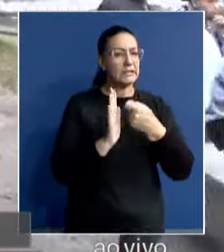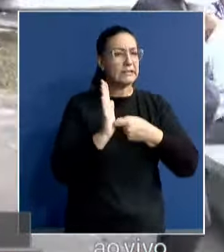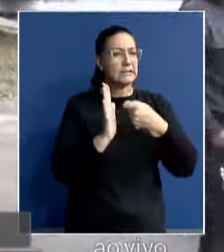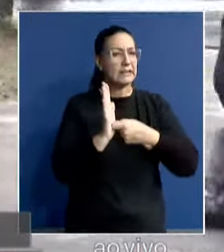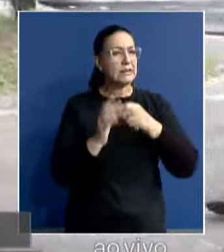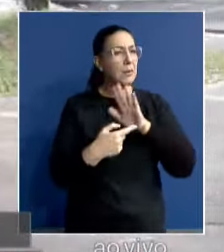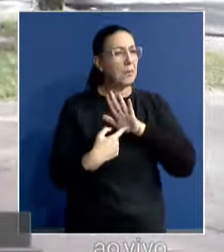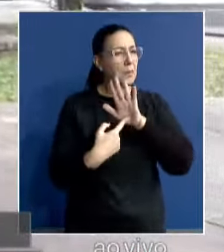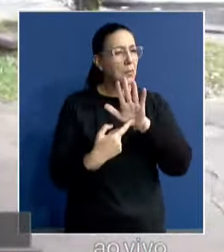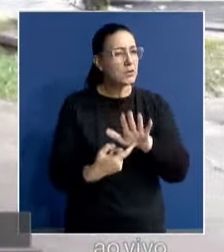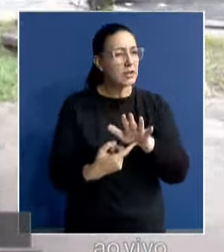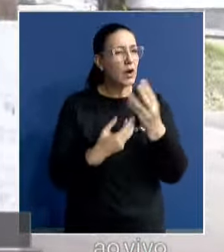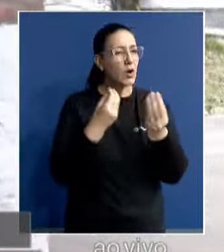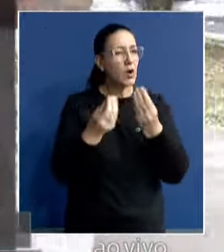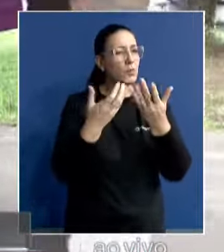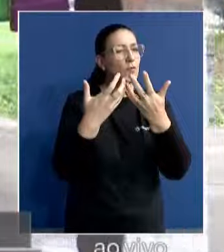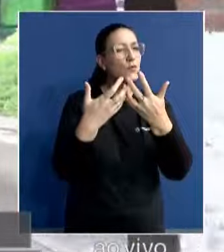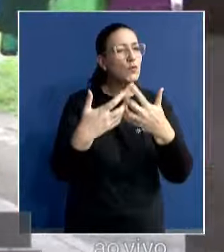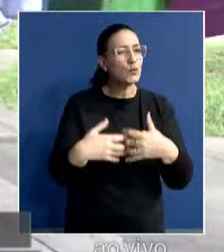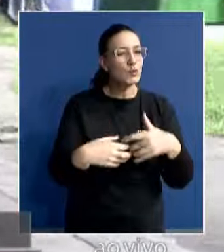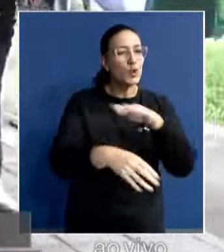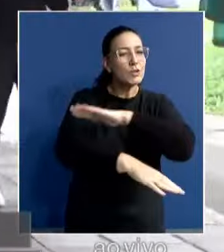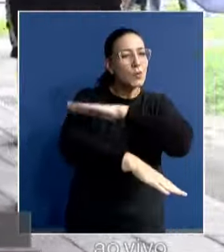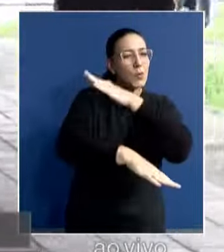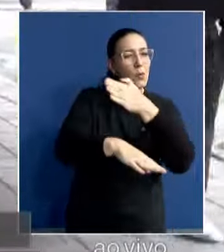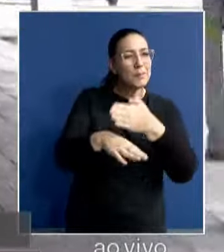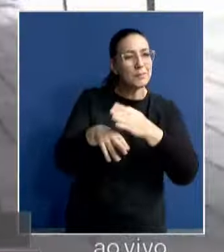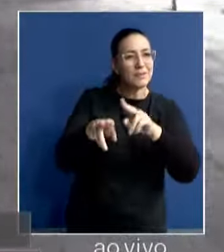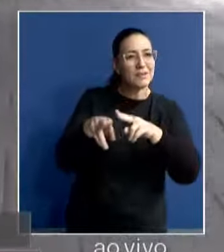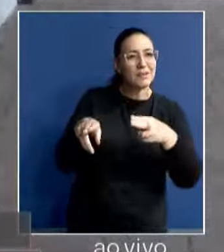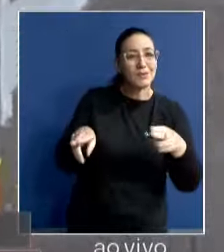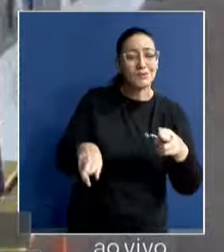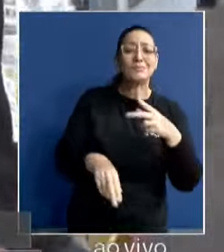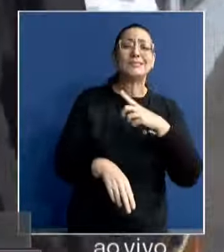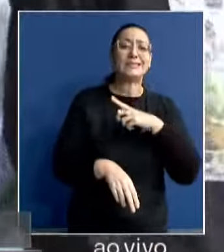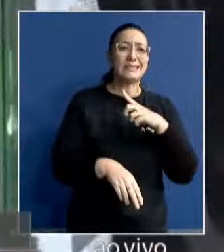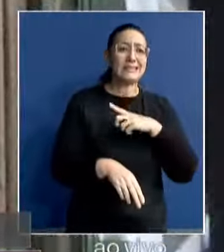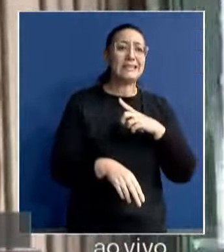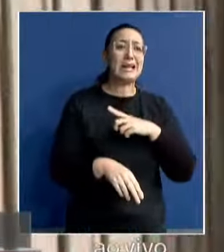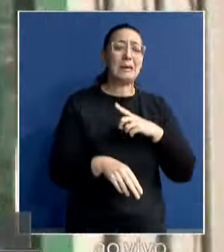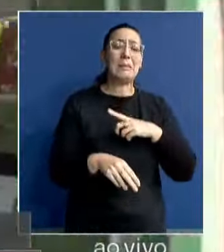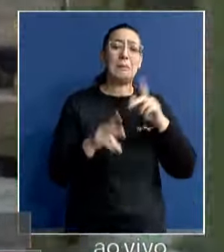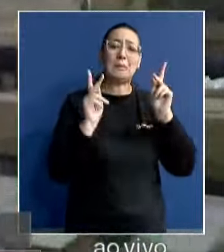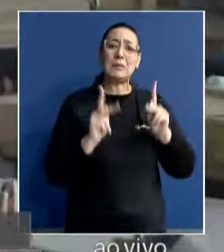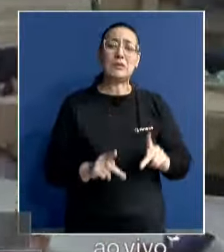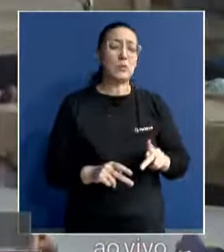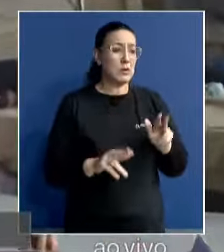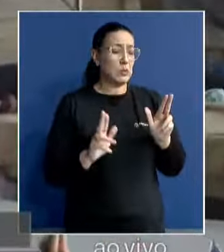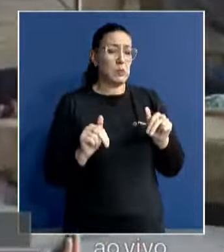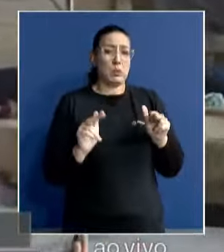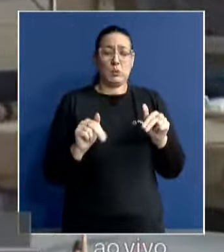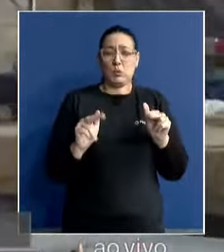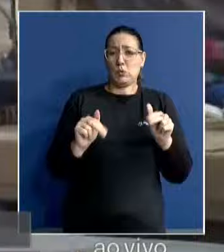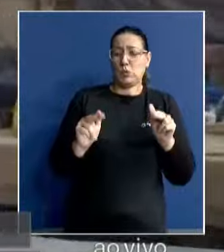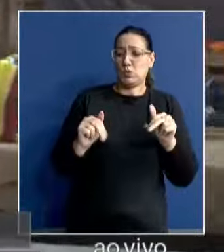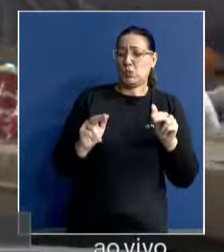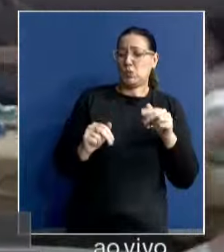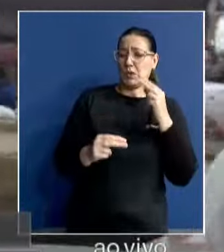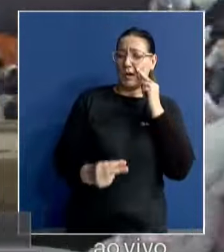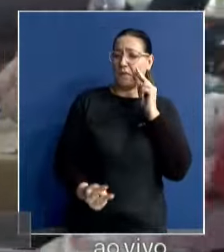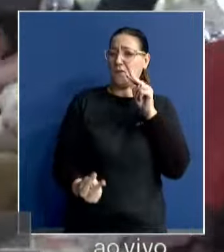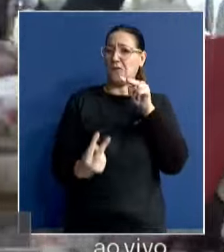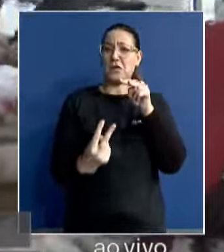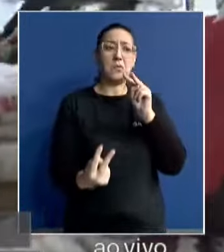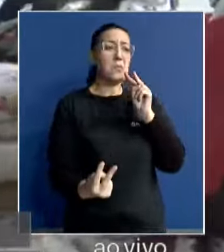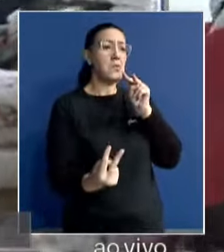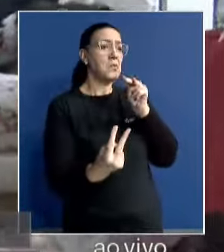um pouco mais do abrigo para entenderem como é fácil, né? São pessoas que nunca conviveram juntas, é uma comunidade que se